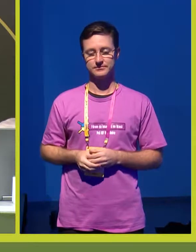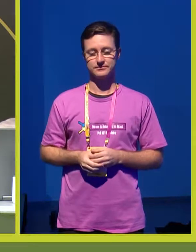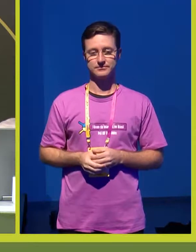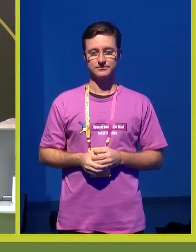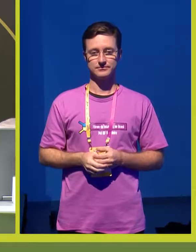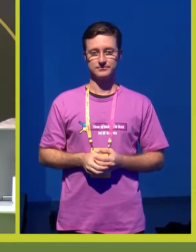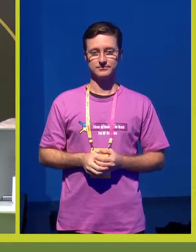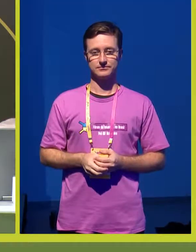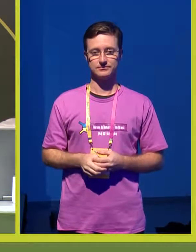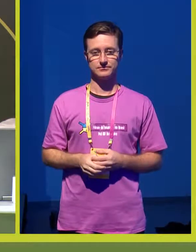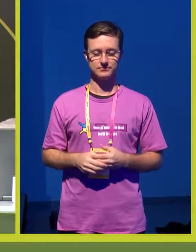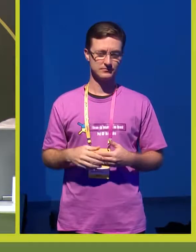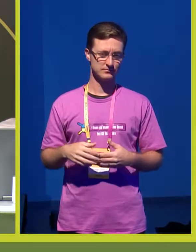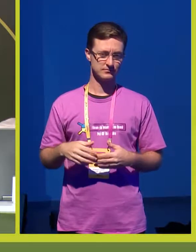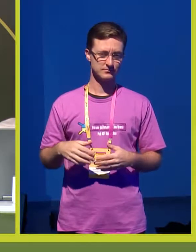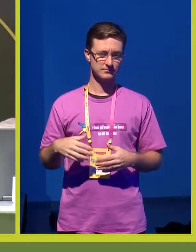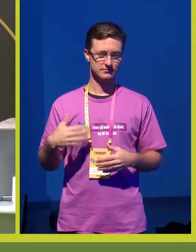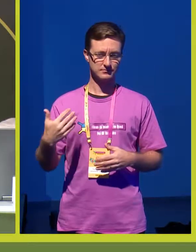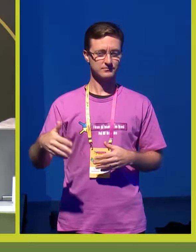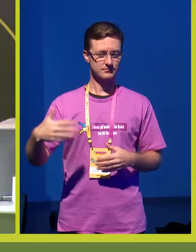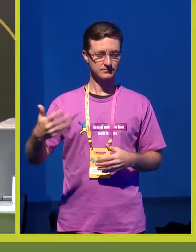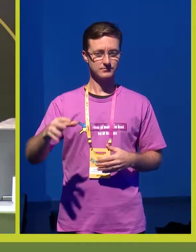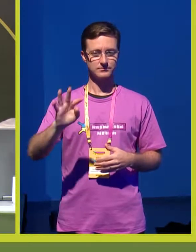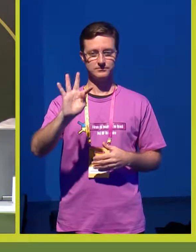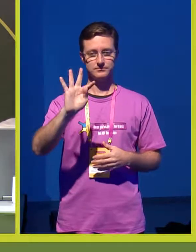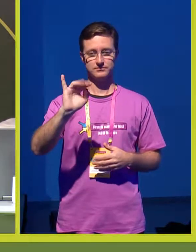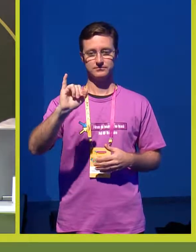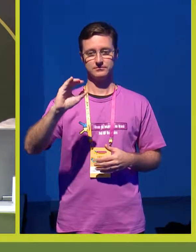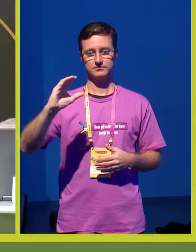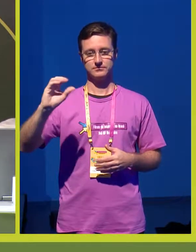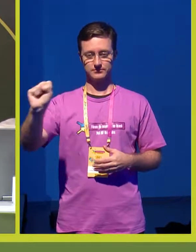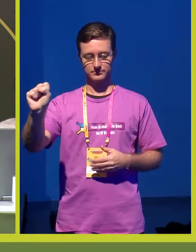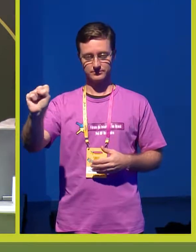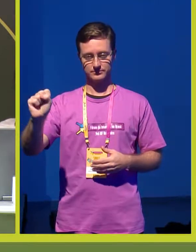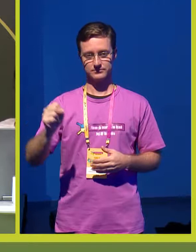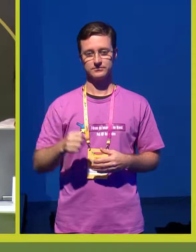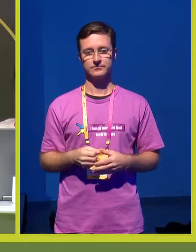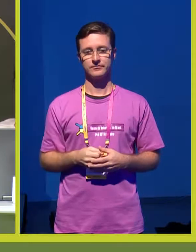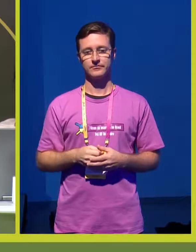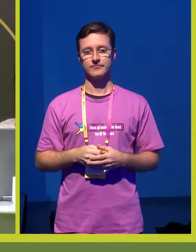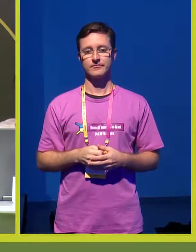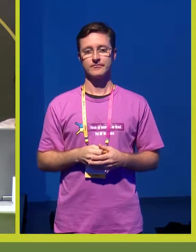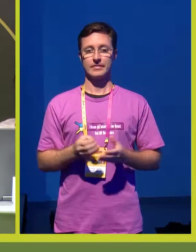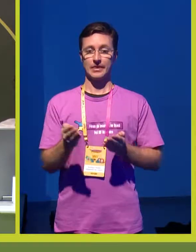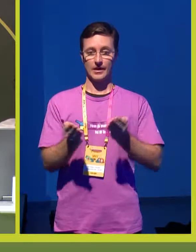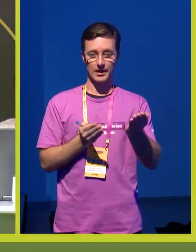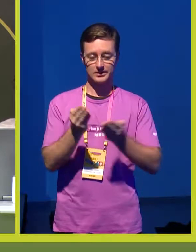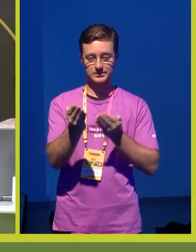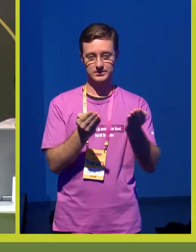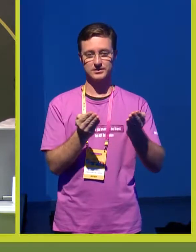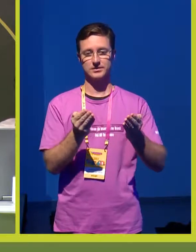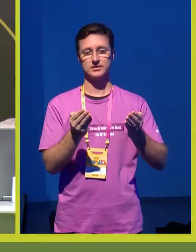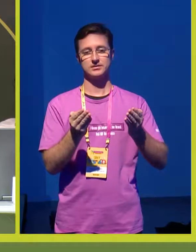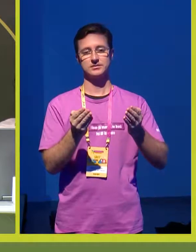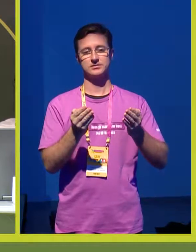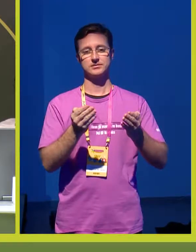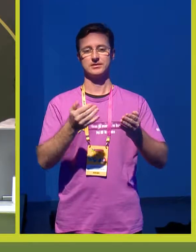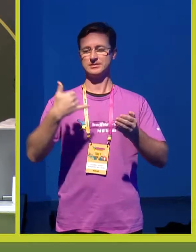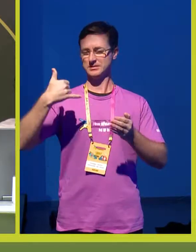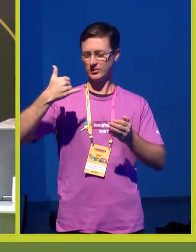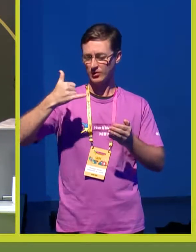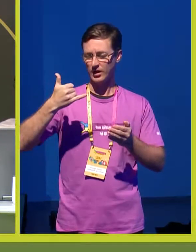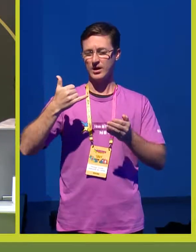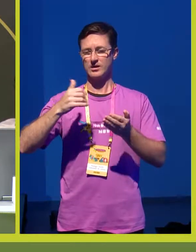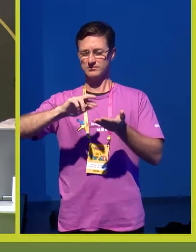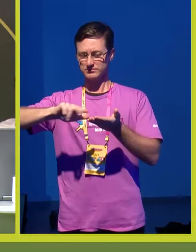As demais tics citadas pelo Paulo, como o acesso a dispositivos e a quebra de criptografia,